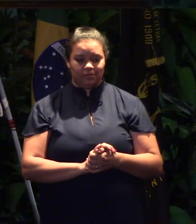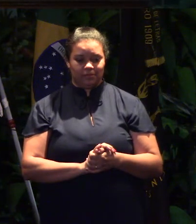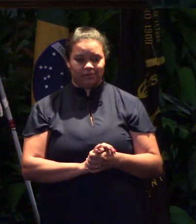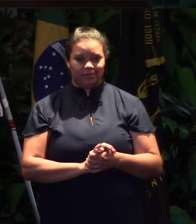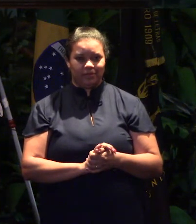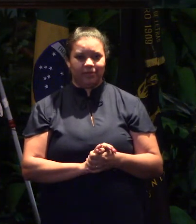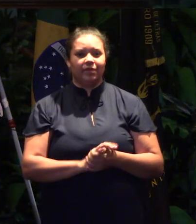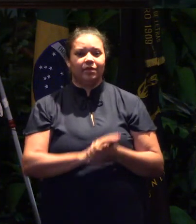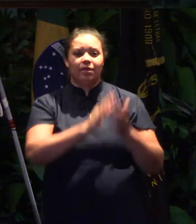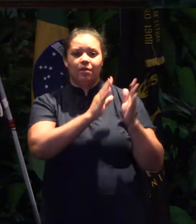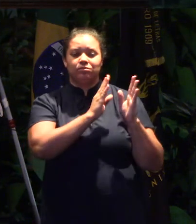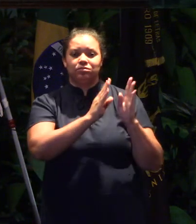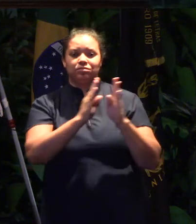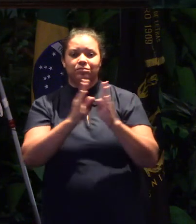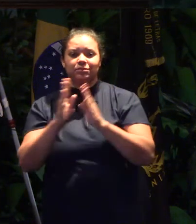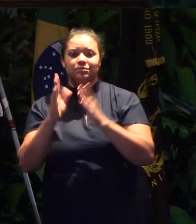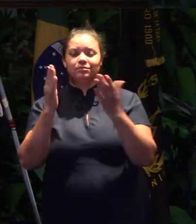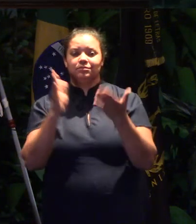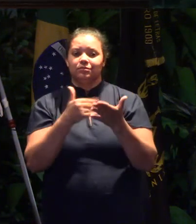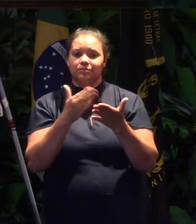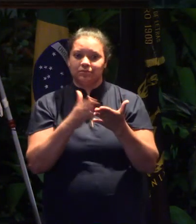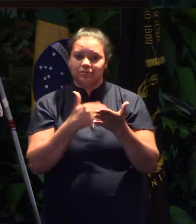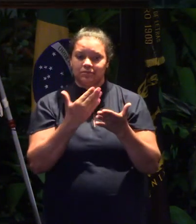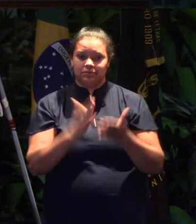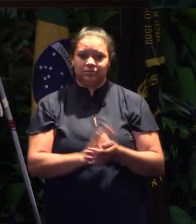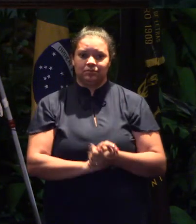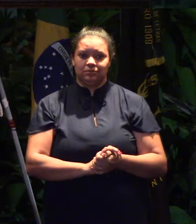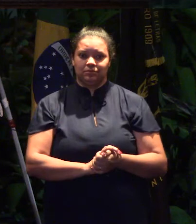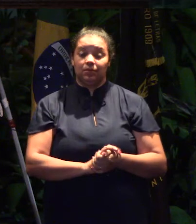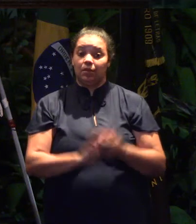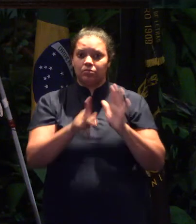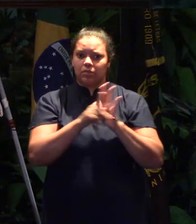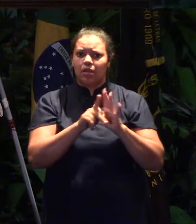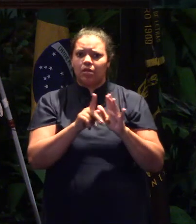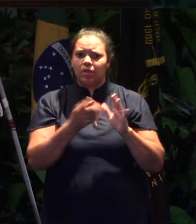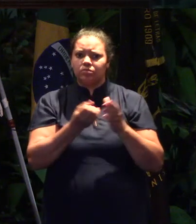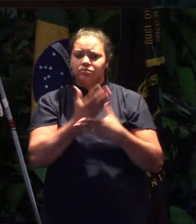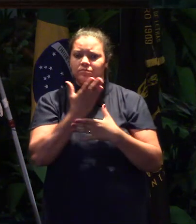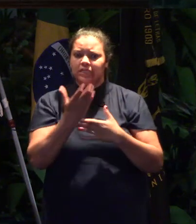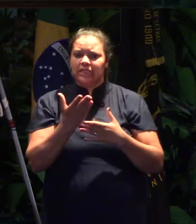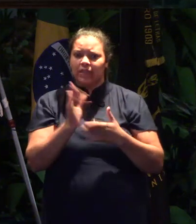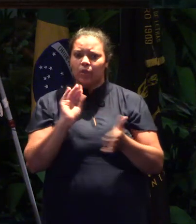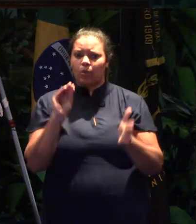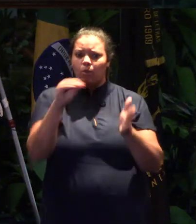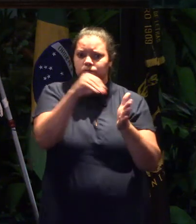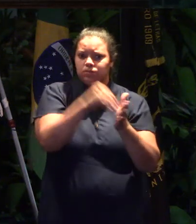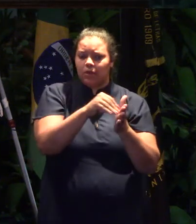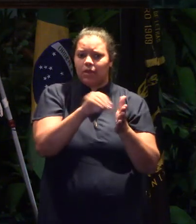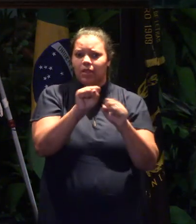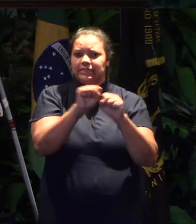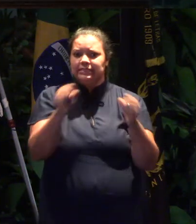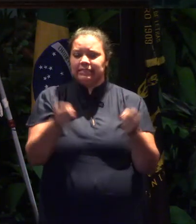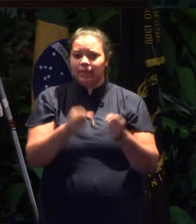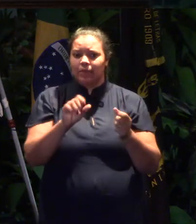Os cegos, os livros, memória, tecnologia isso e percepção. Isso seria um programa? Um programa que se instala no computador?